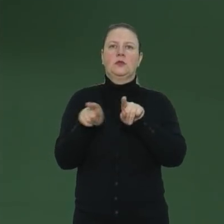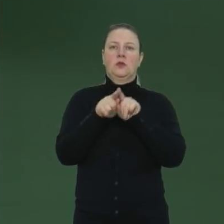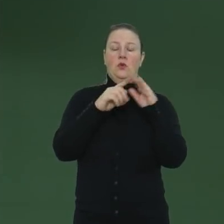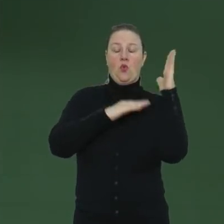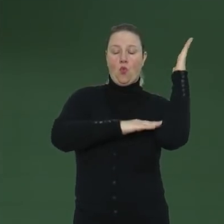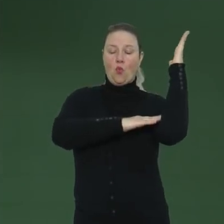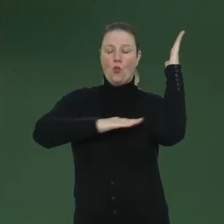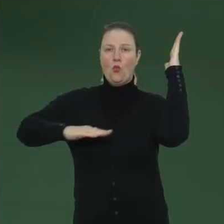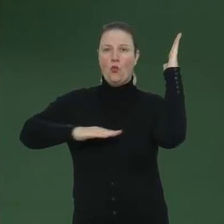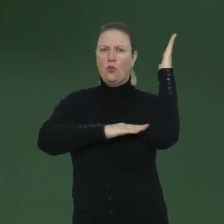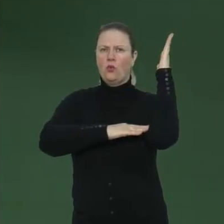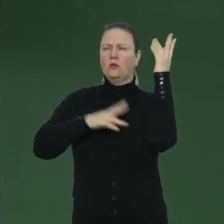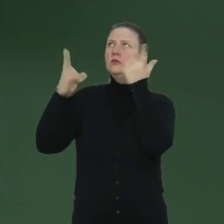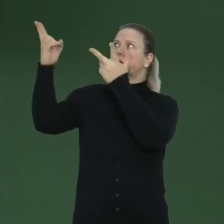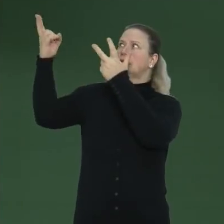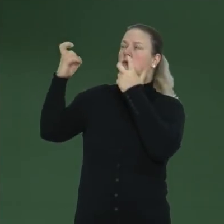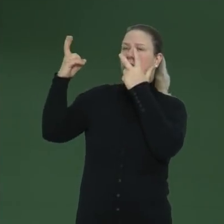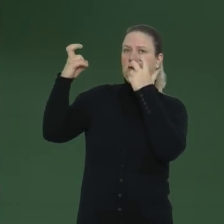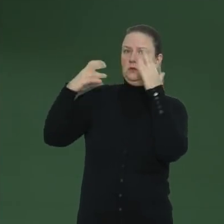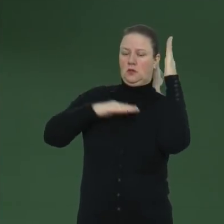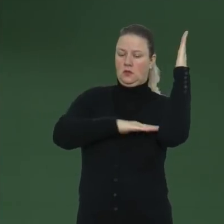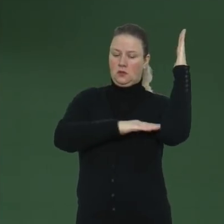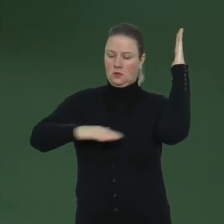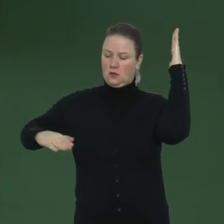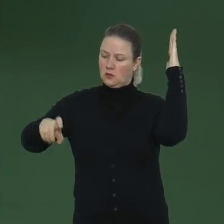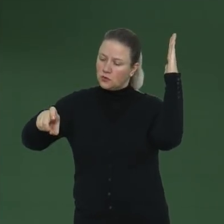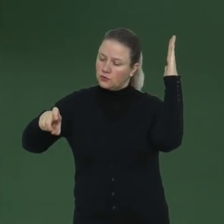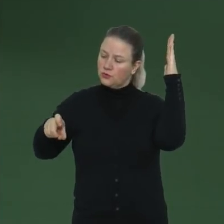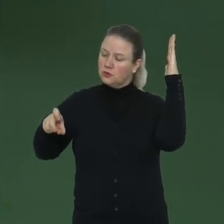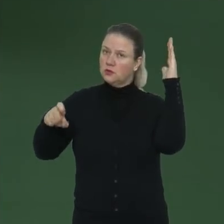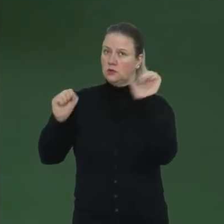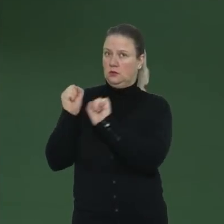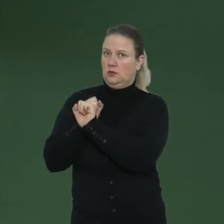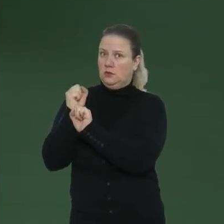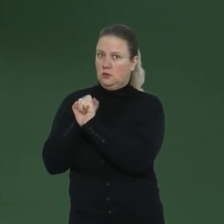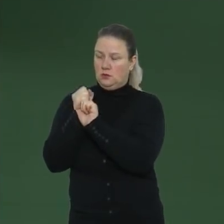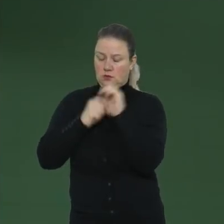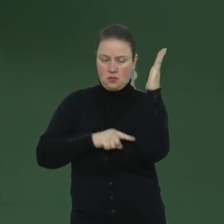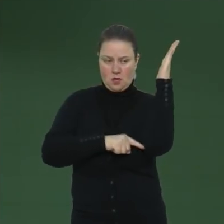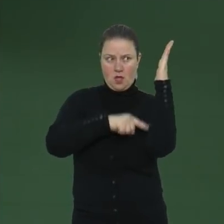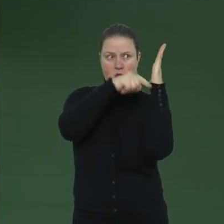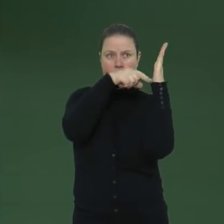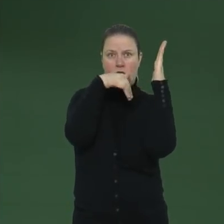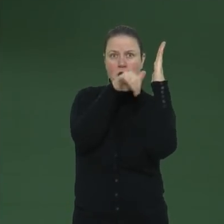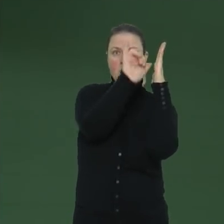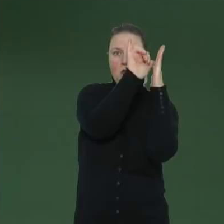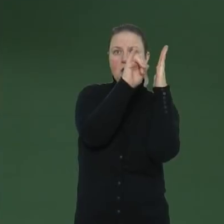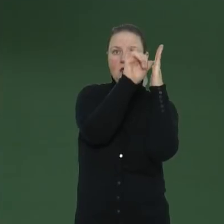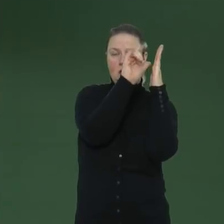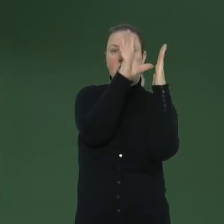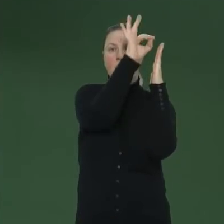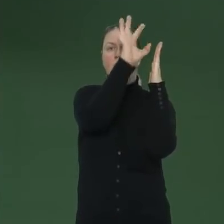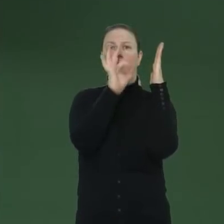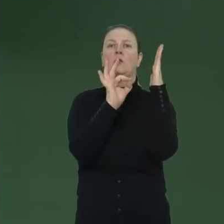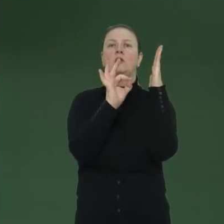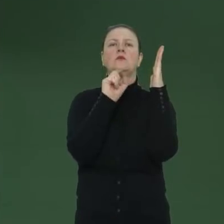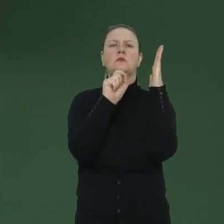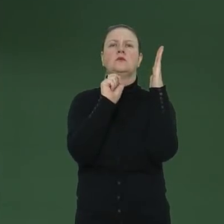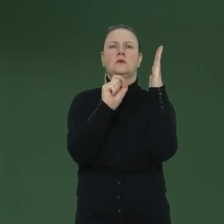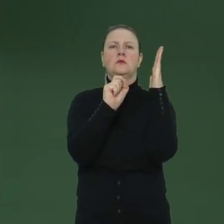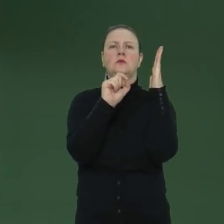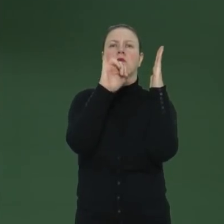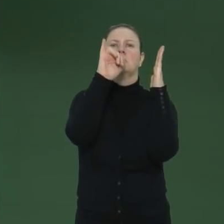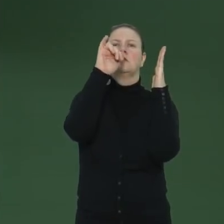gráfico aqui, vocês percebem que eu tenho no eixo X em anos e no eixo Y eu tenho esse percentual da